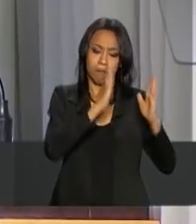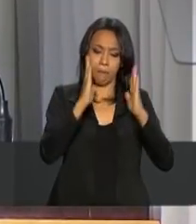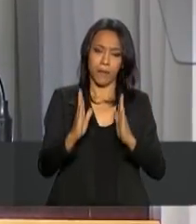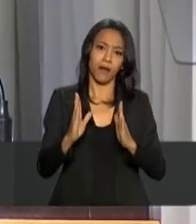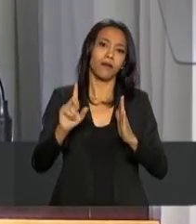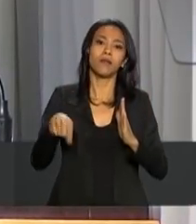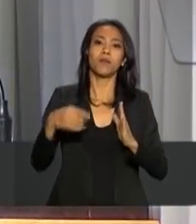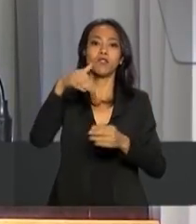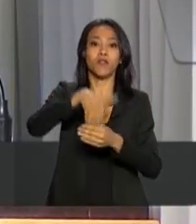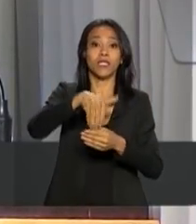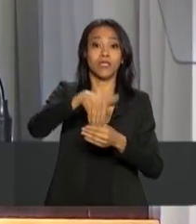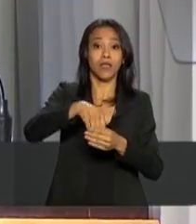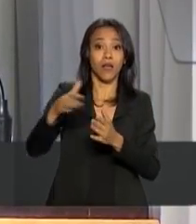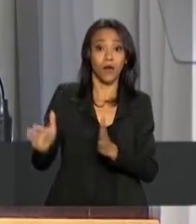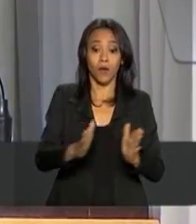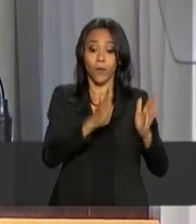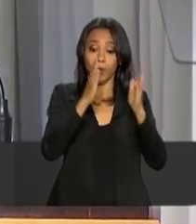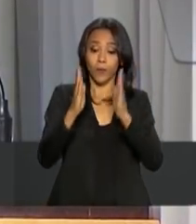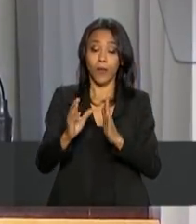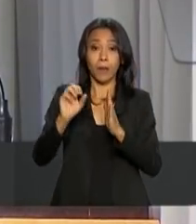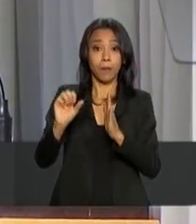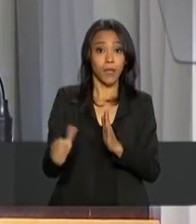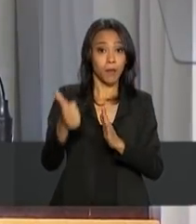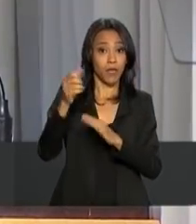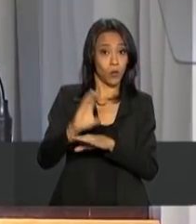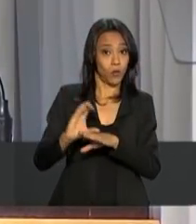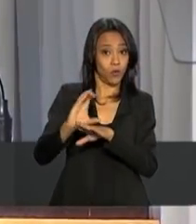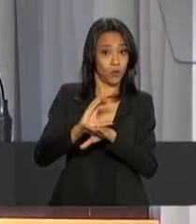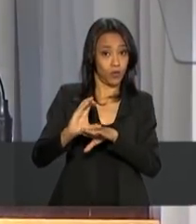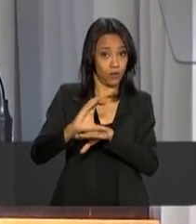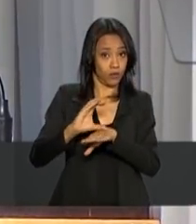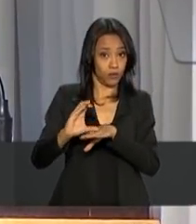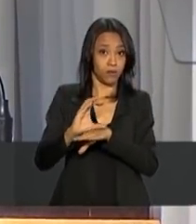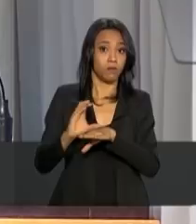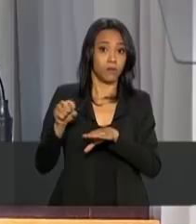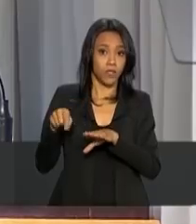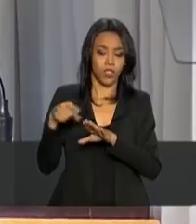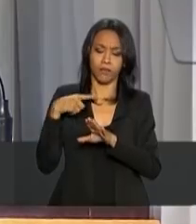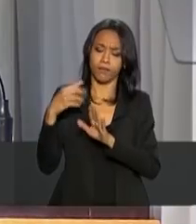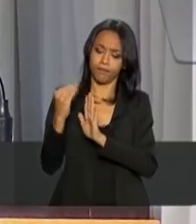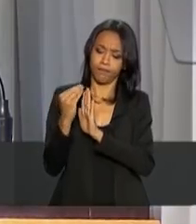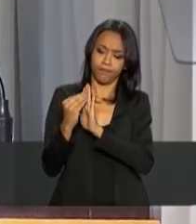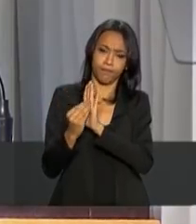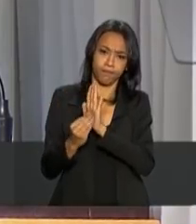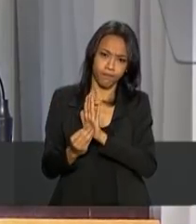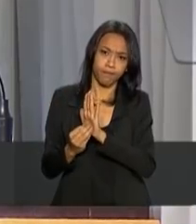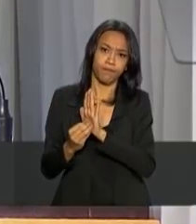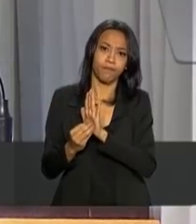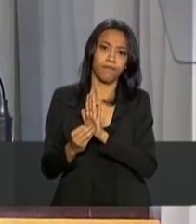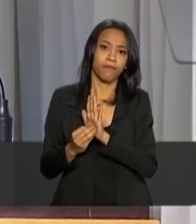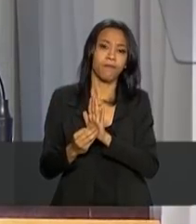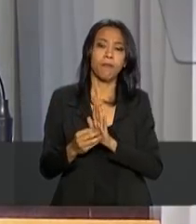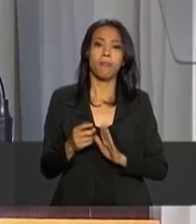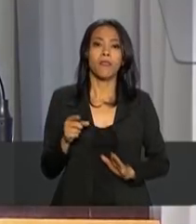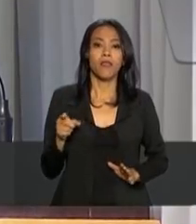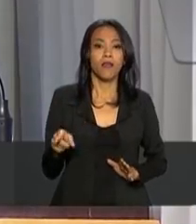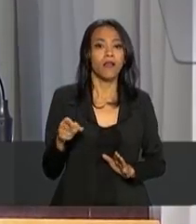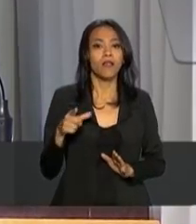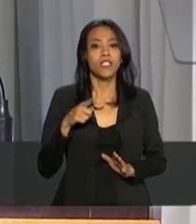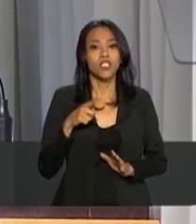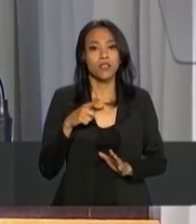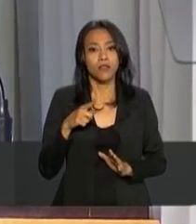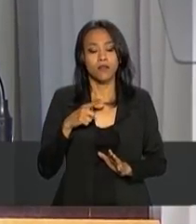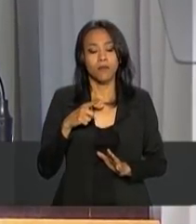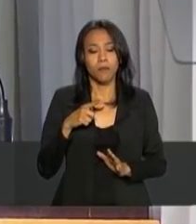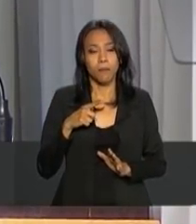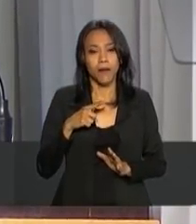veio a primeira Constituição greca, ela estabeleceu, ela absorveu a teoria da tripartição